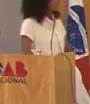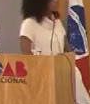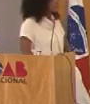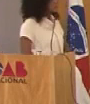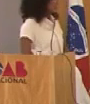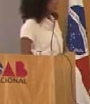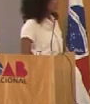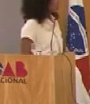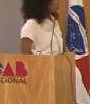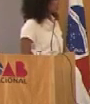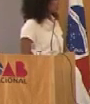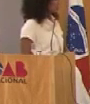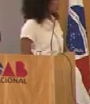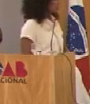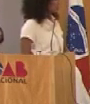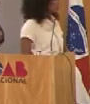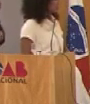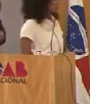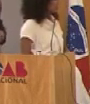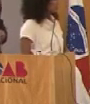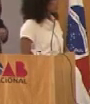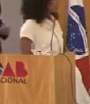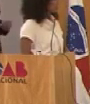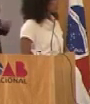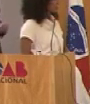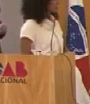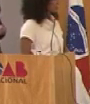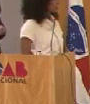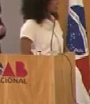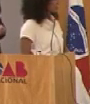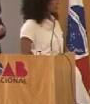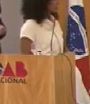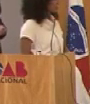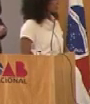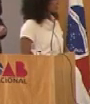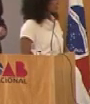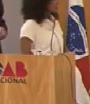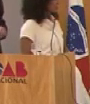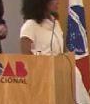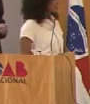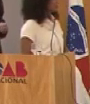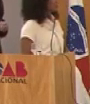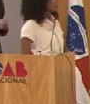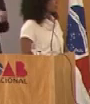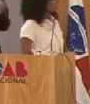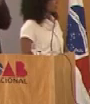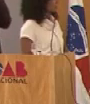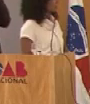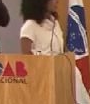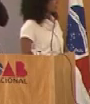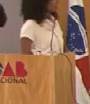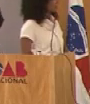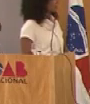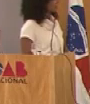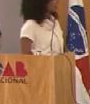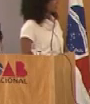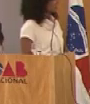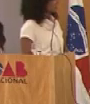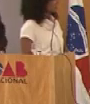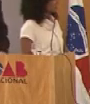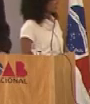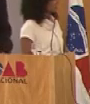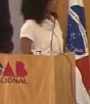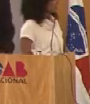as alegres cores da diversidade. Vimos o renascer da democracia após anos de opressão e